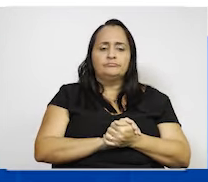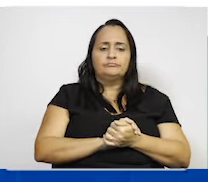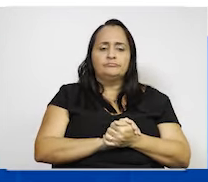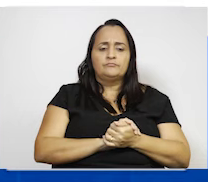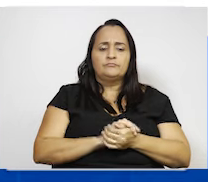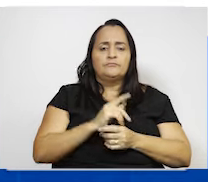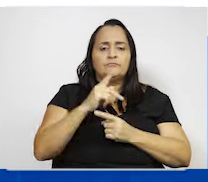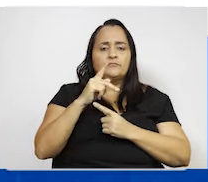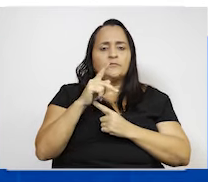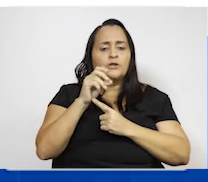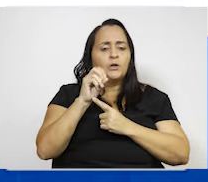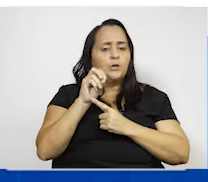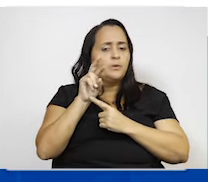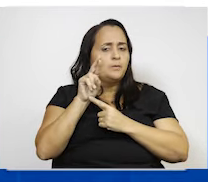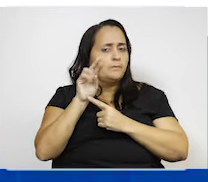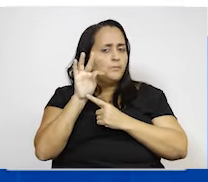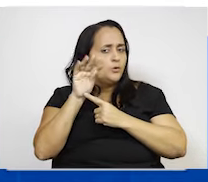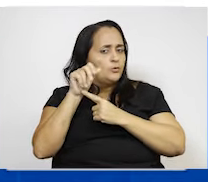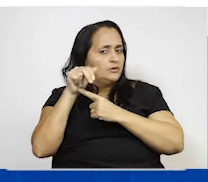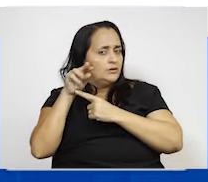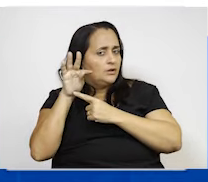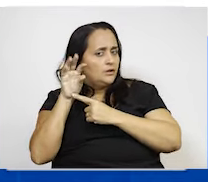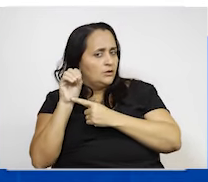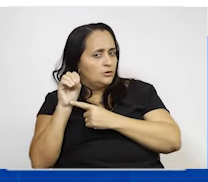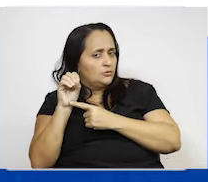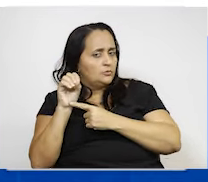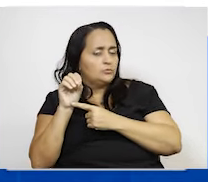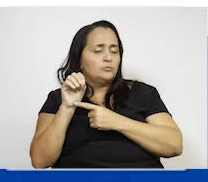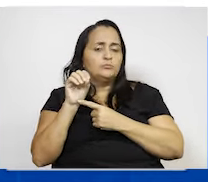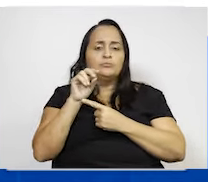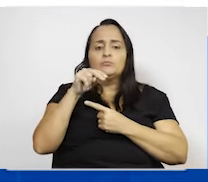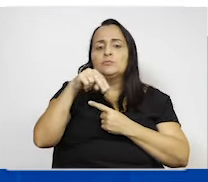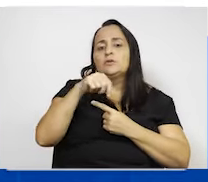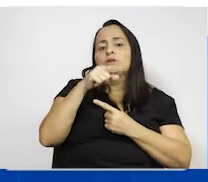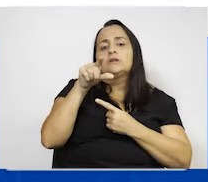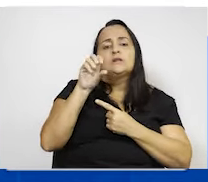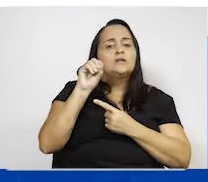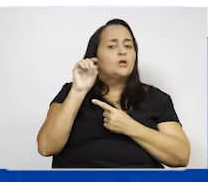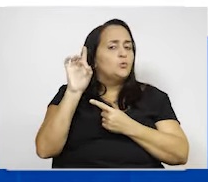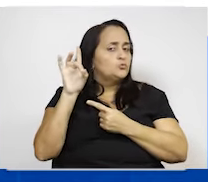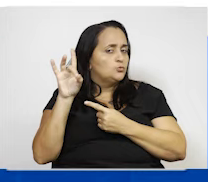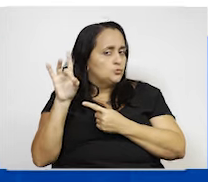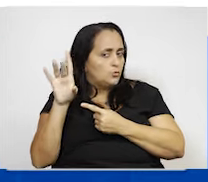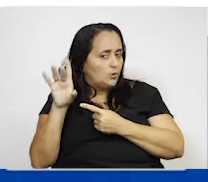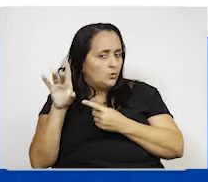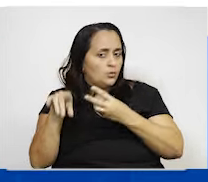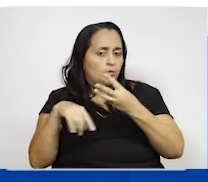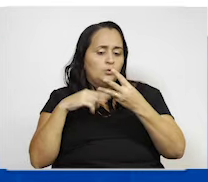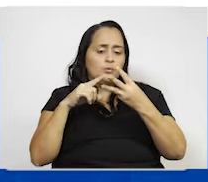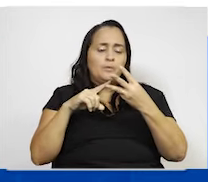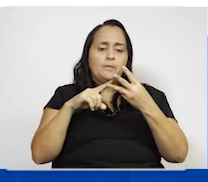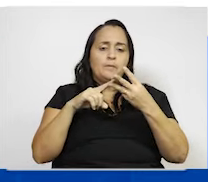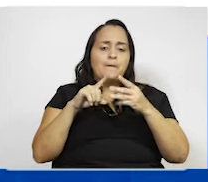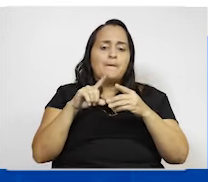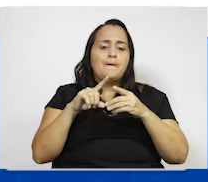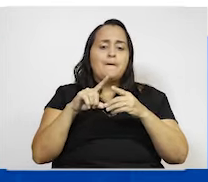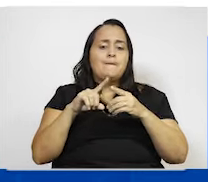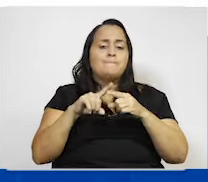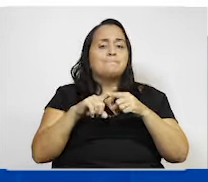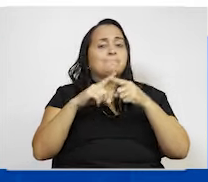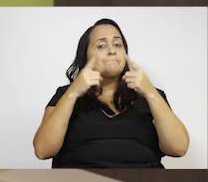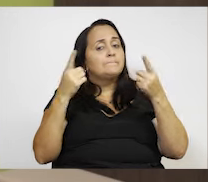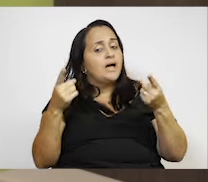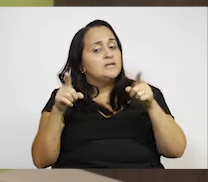não só, mas também e pois. E aqui eu coloquei algumas palavras que podem